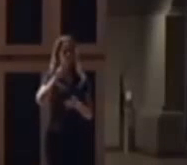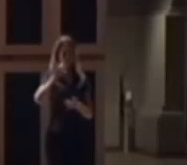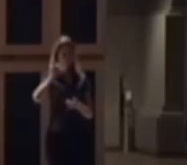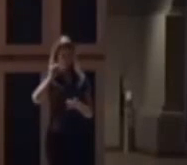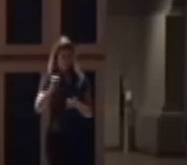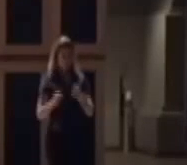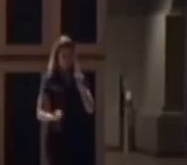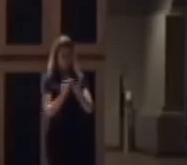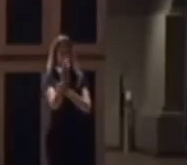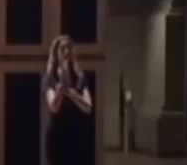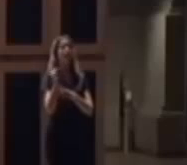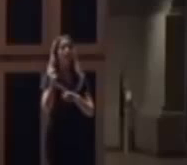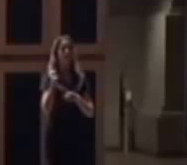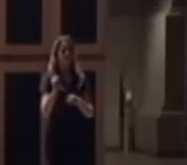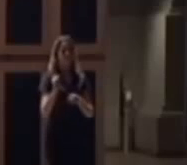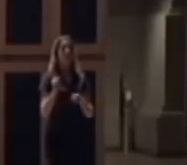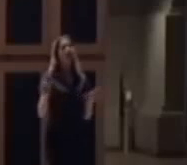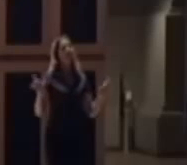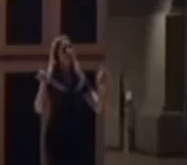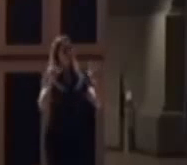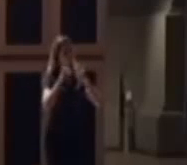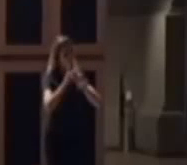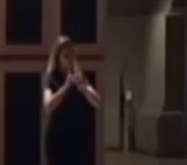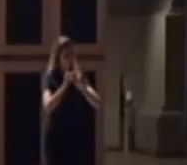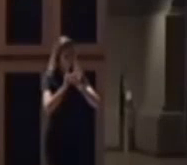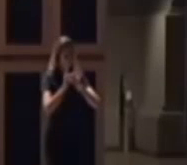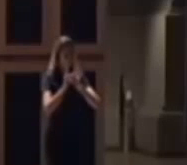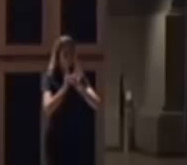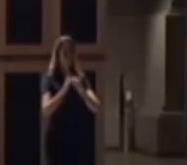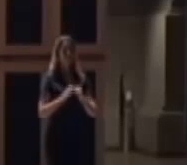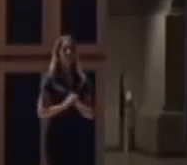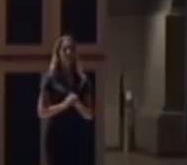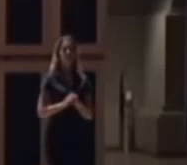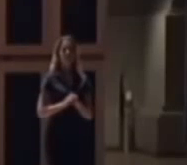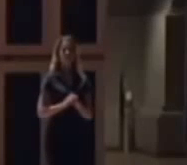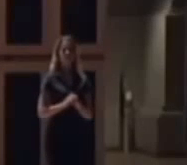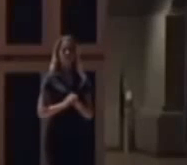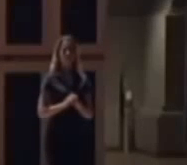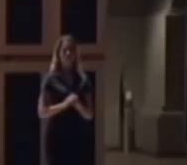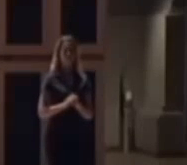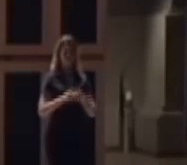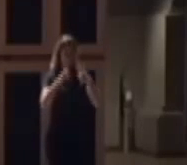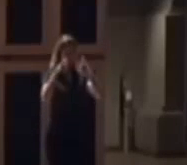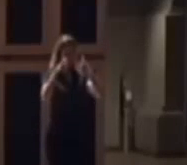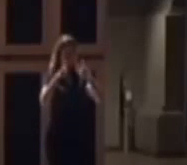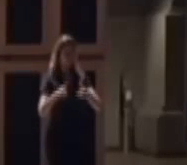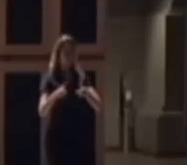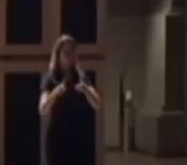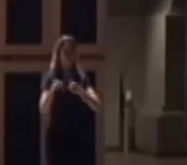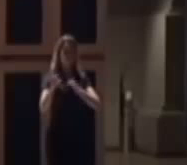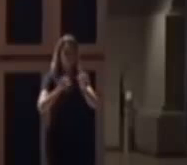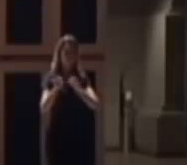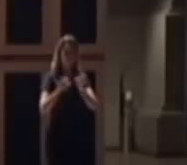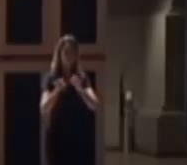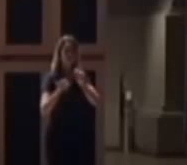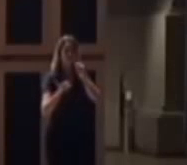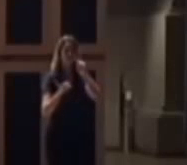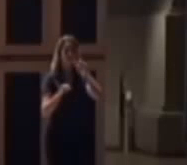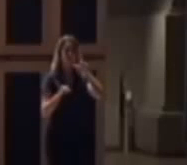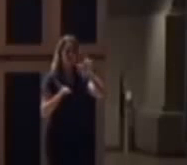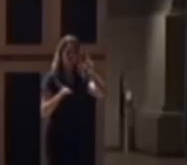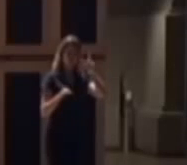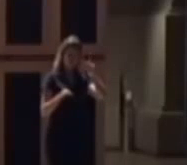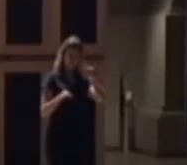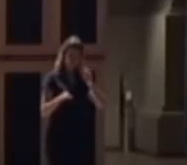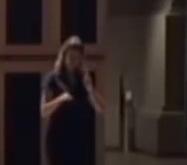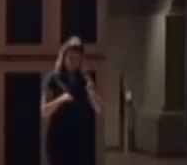um outro termo de parceria, também com o Instituto Cultural Sérgio Magnani. A Fundação Clóvis Salgado é um dos maiores polos de